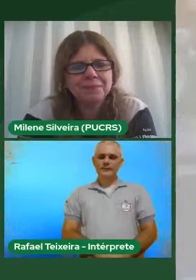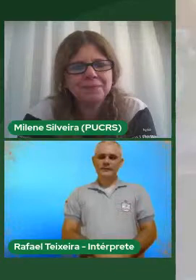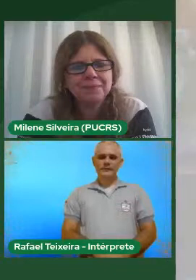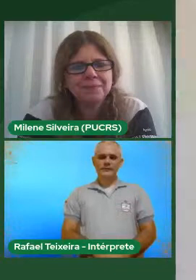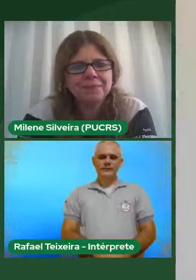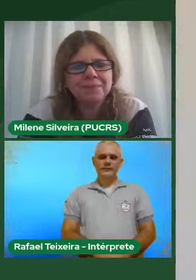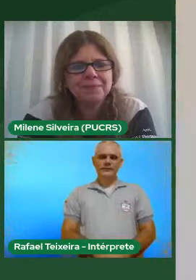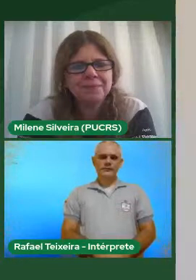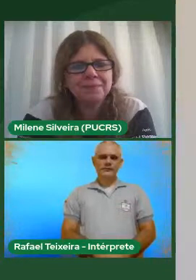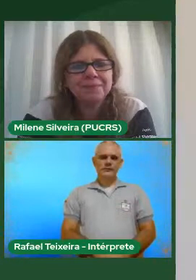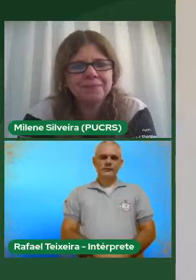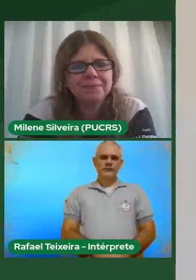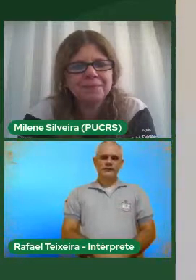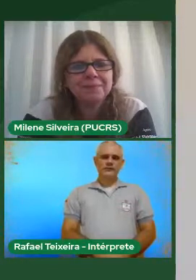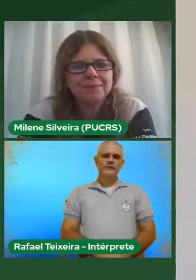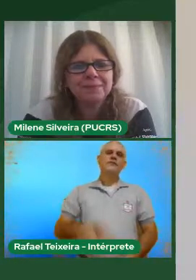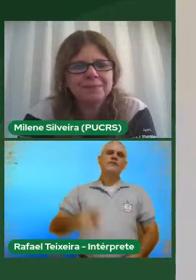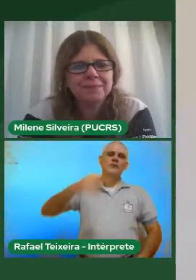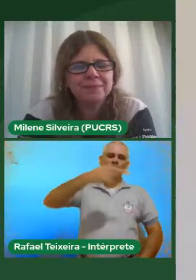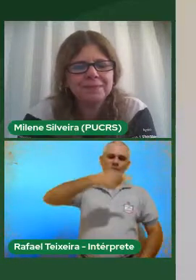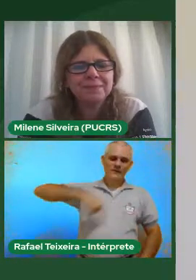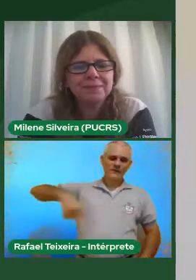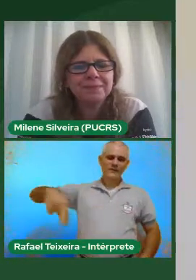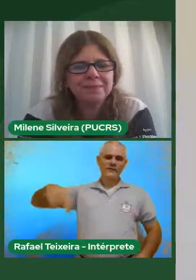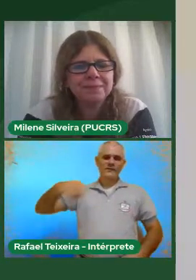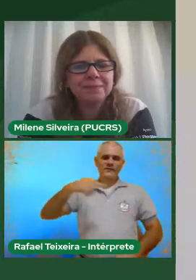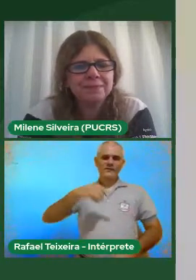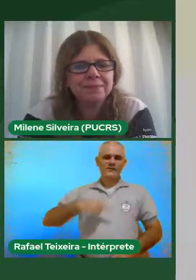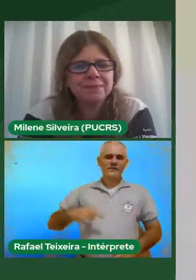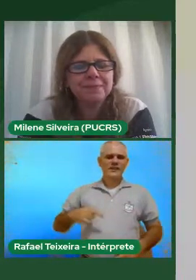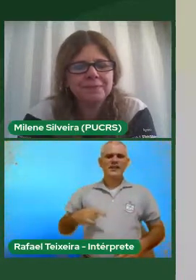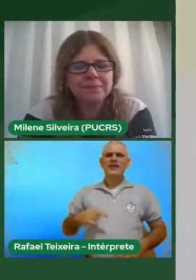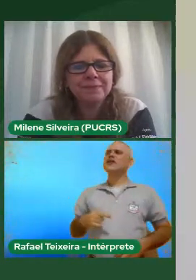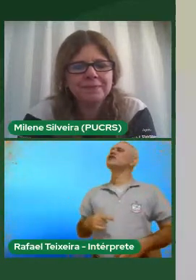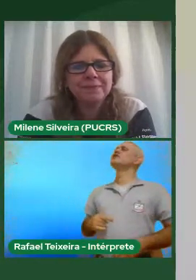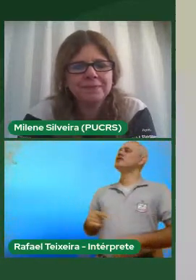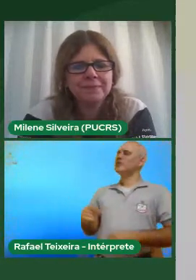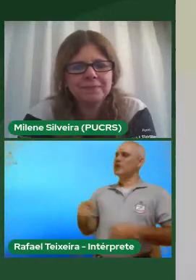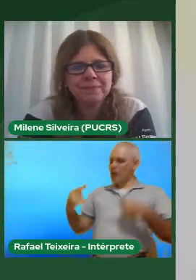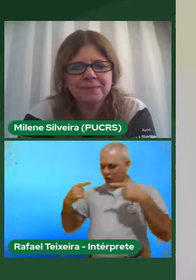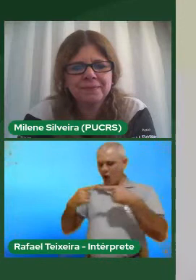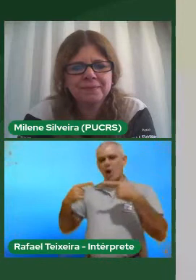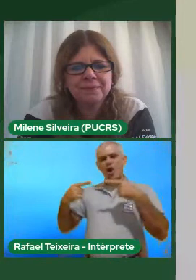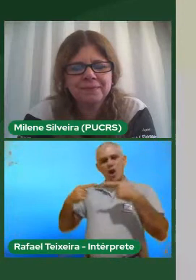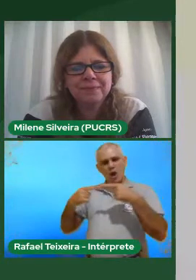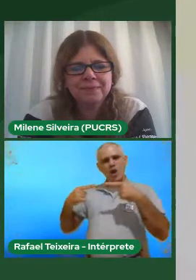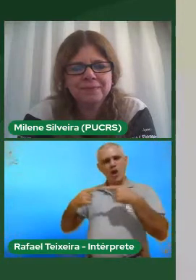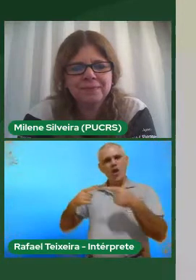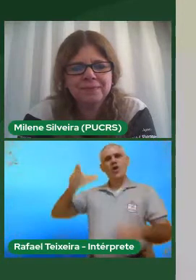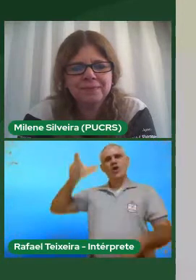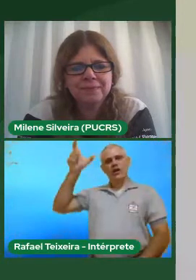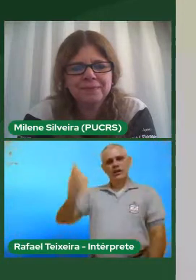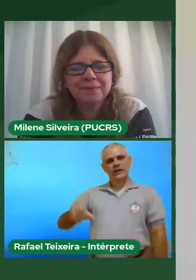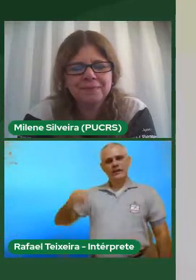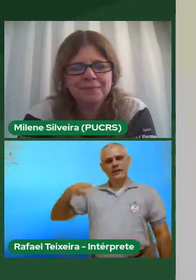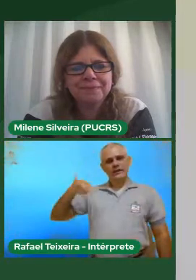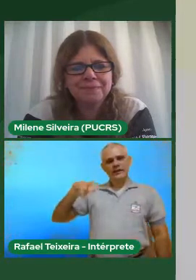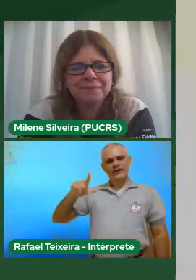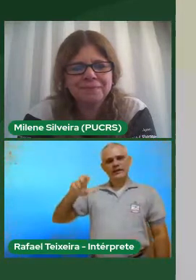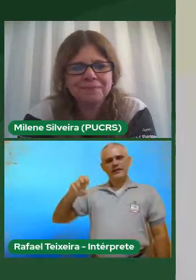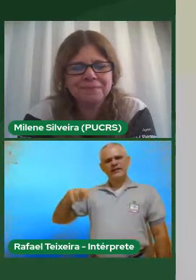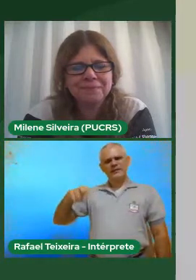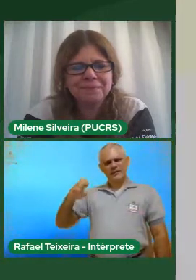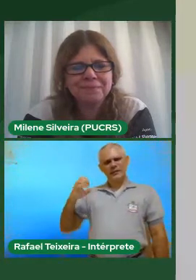Fazemos coro a todos os testemunhos dados aqui sobre a competência, relevância e importância da Milene para a nossa